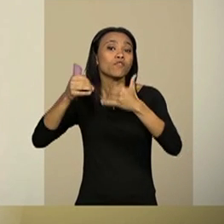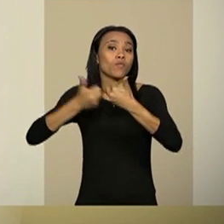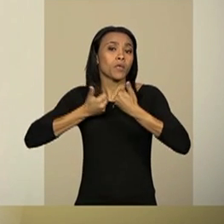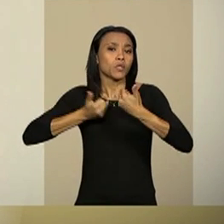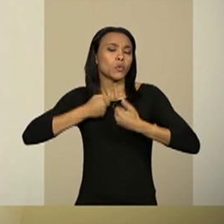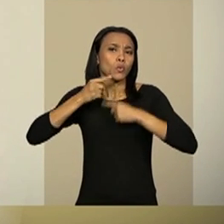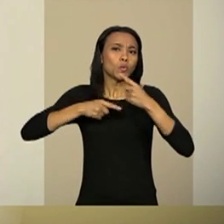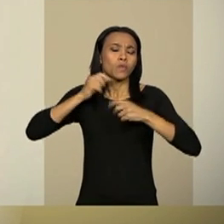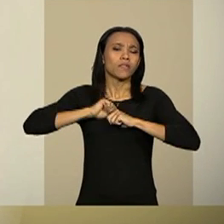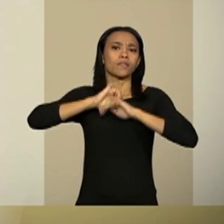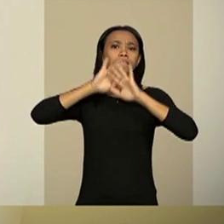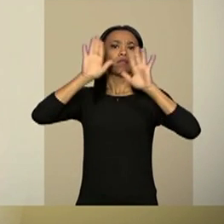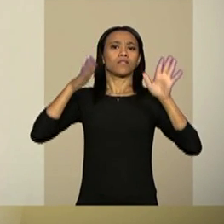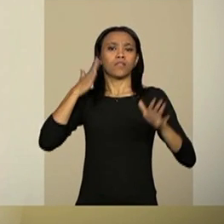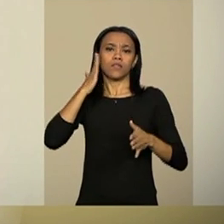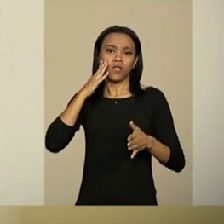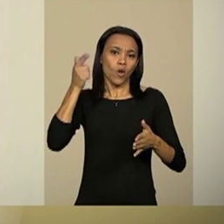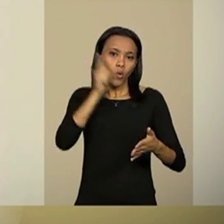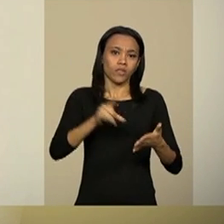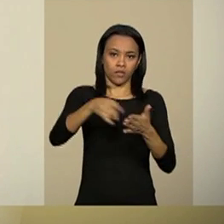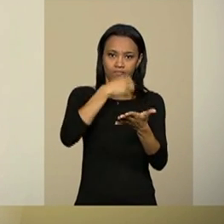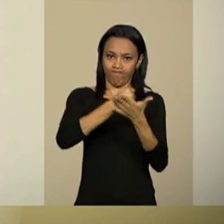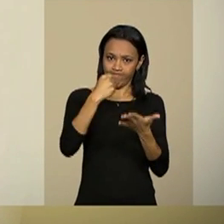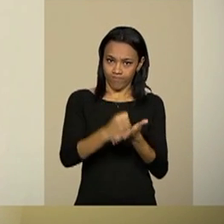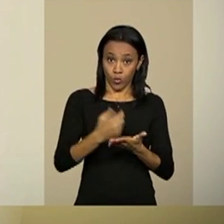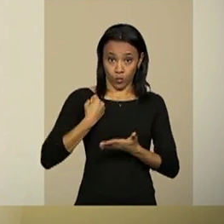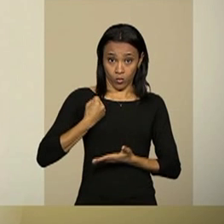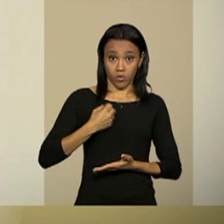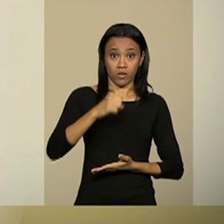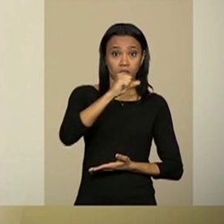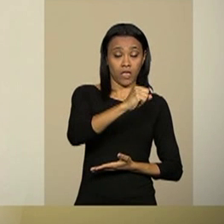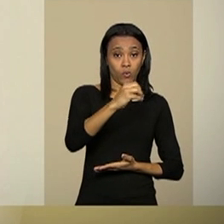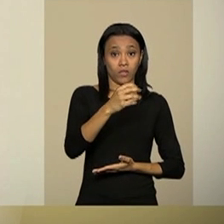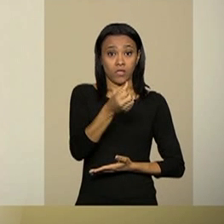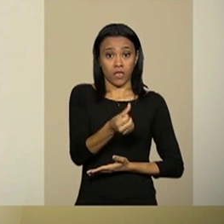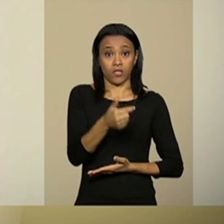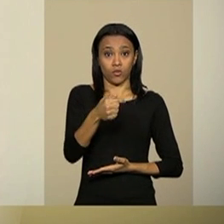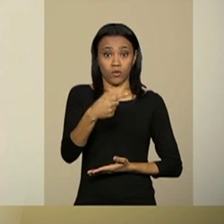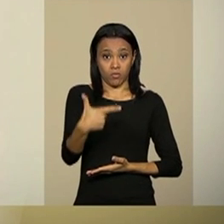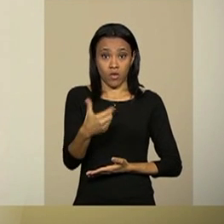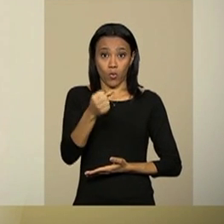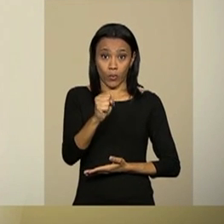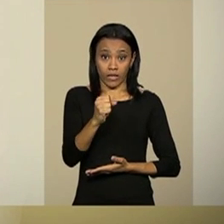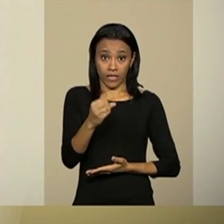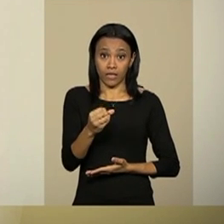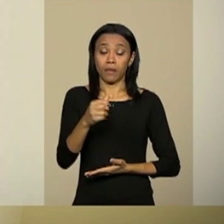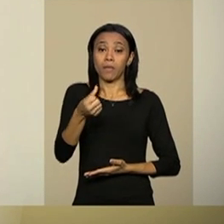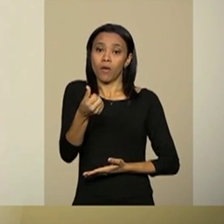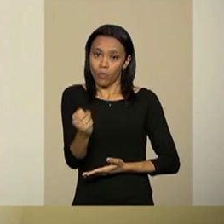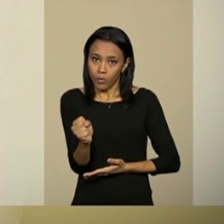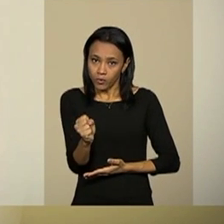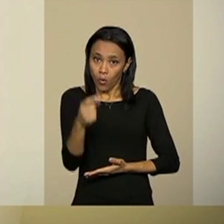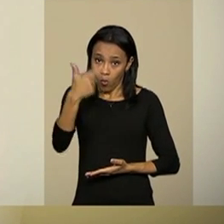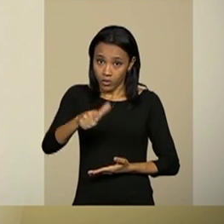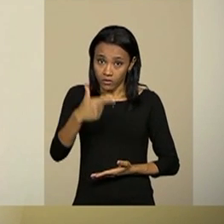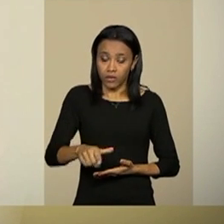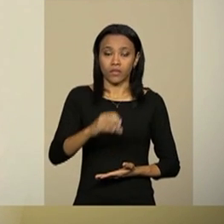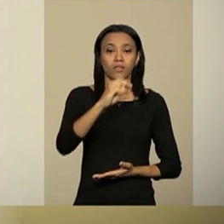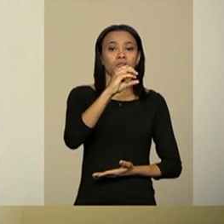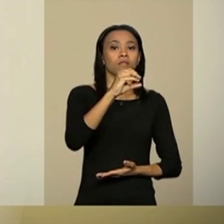as dúvidas e contratar o crédito o número é o 0800 726 8160 8 vou repetir